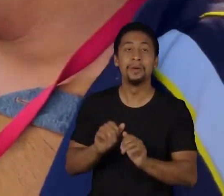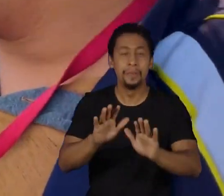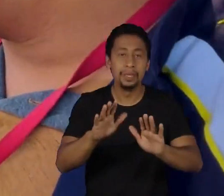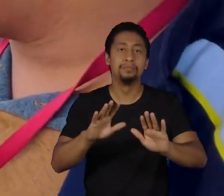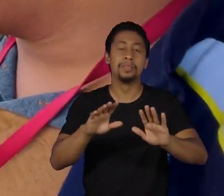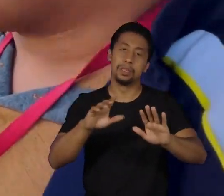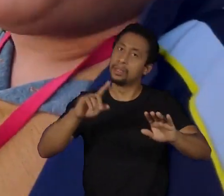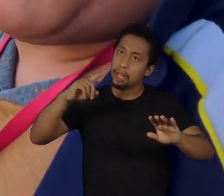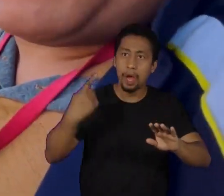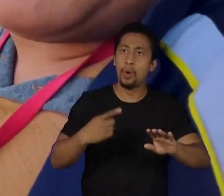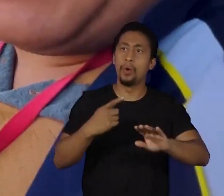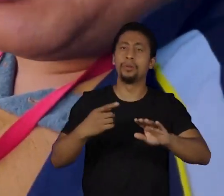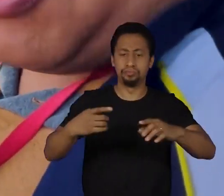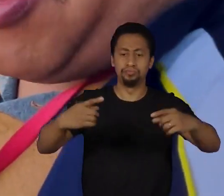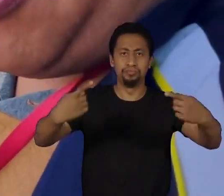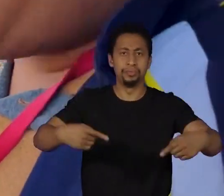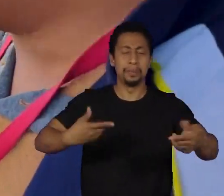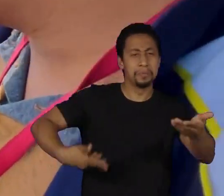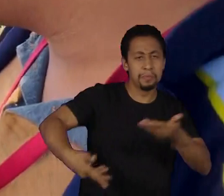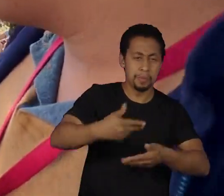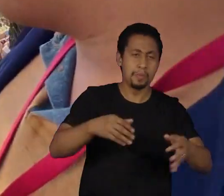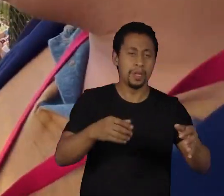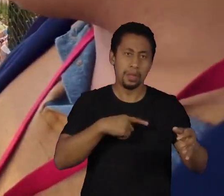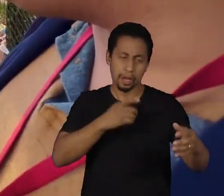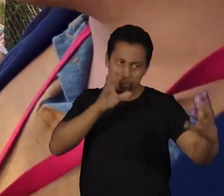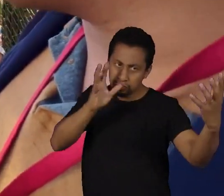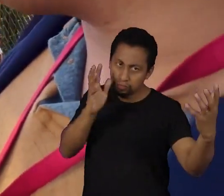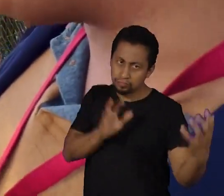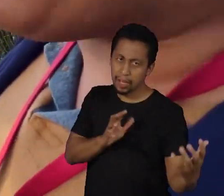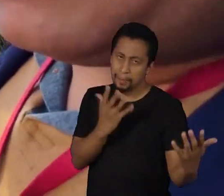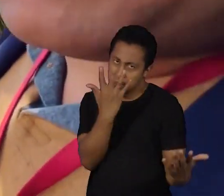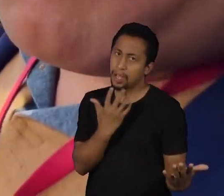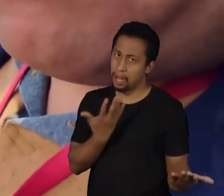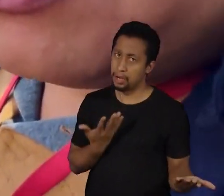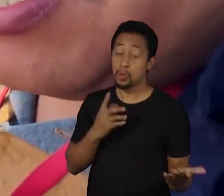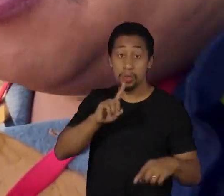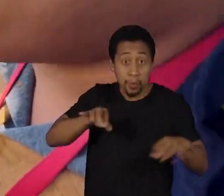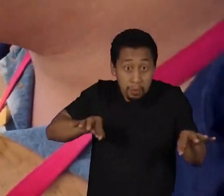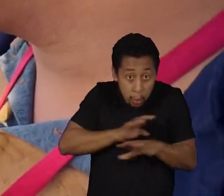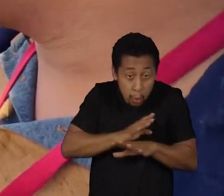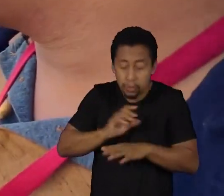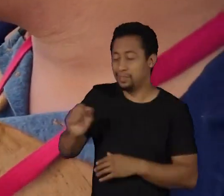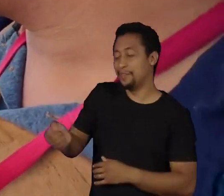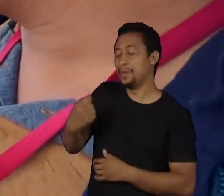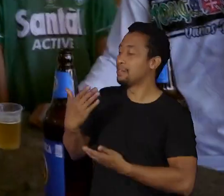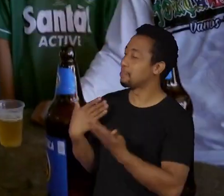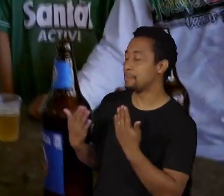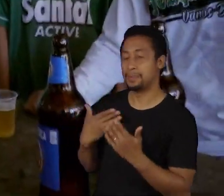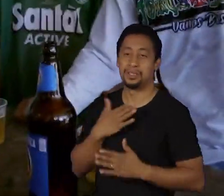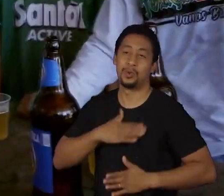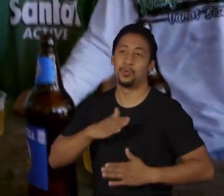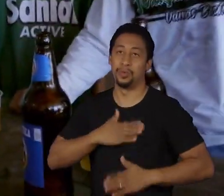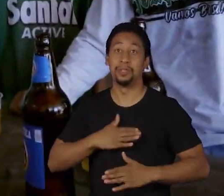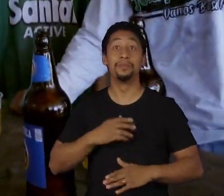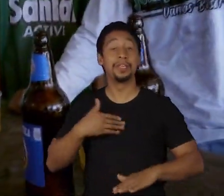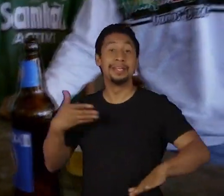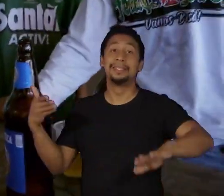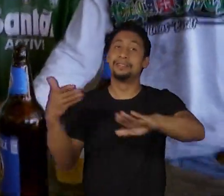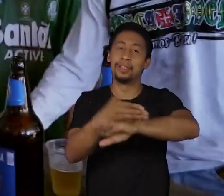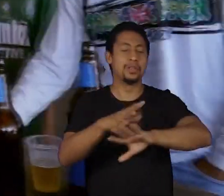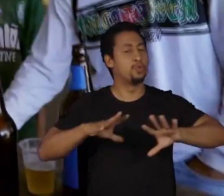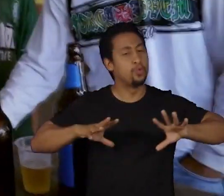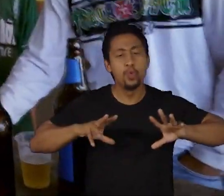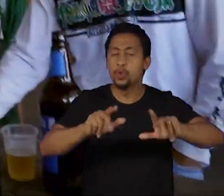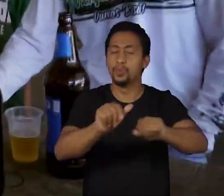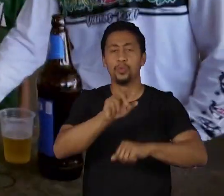lá é só resenha, só tomar sua gelada, sem confusão. Da porta pra dentro somos todos Vila Carioca, não tem